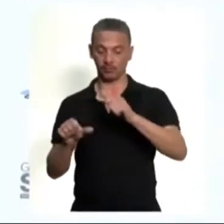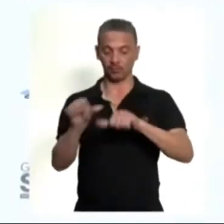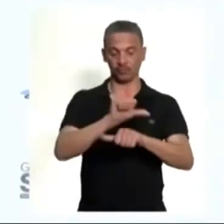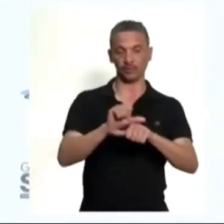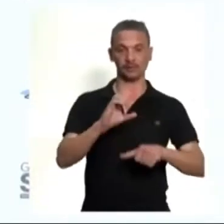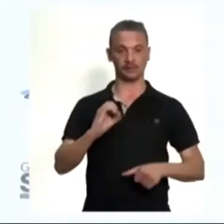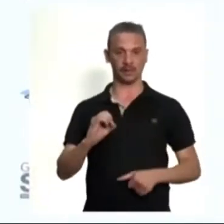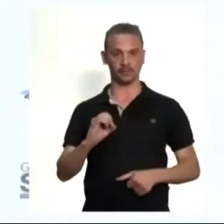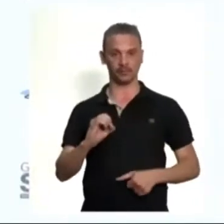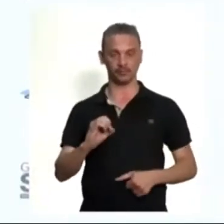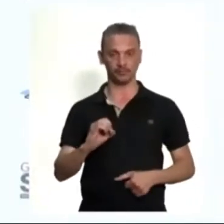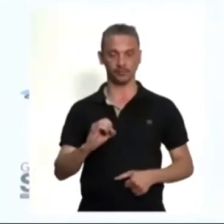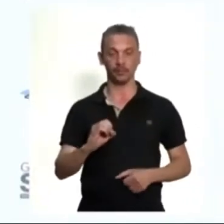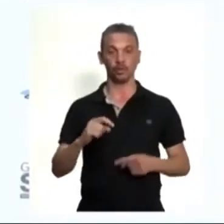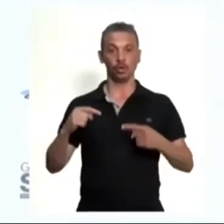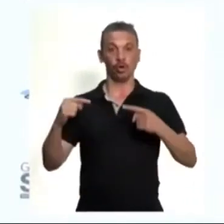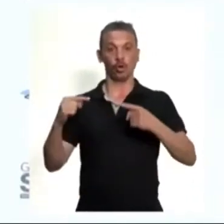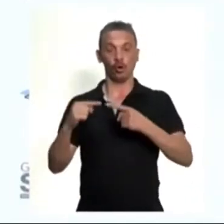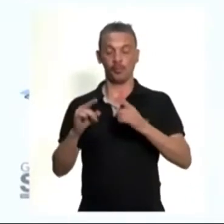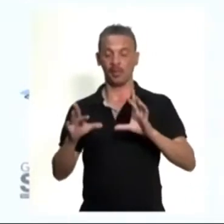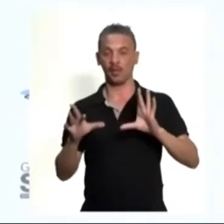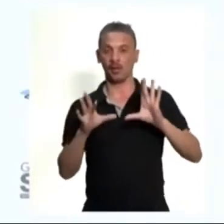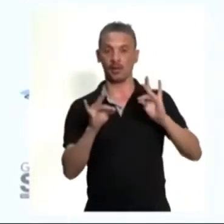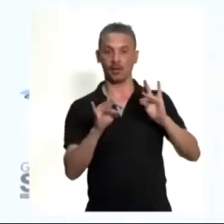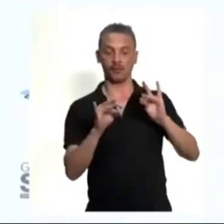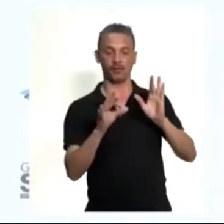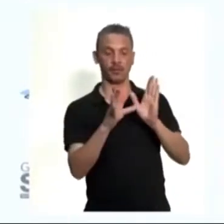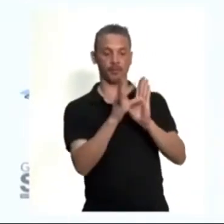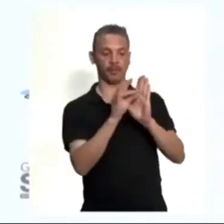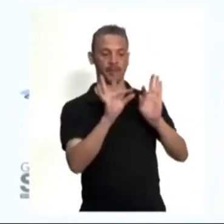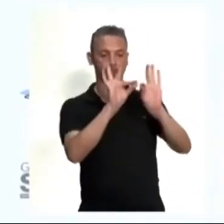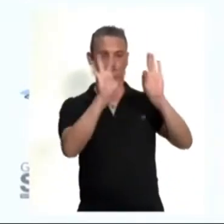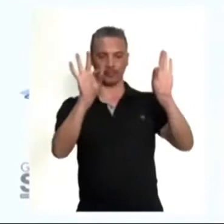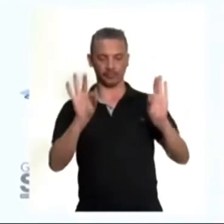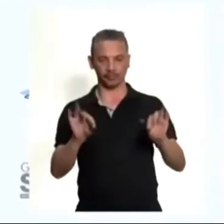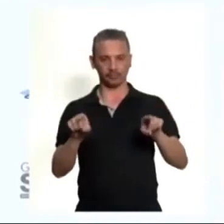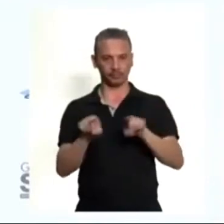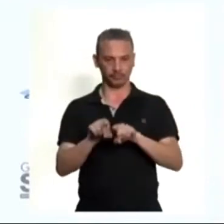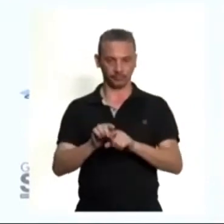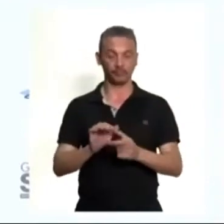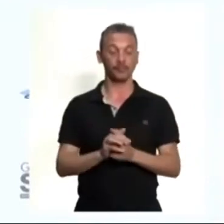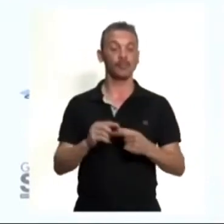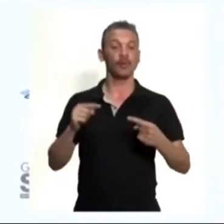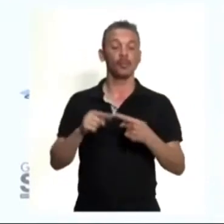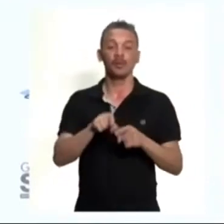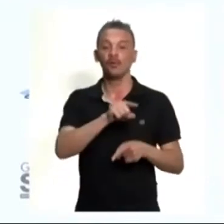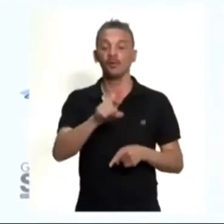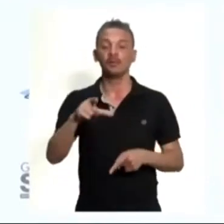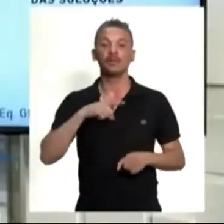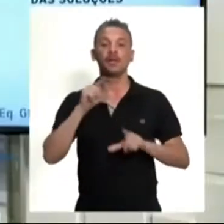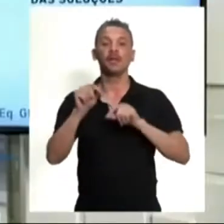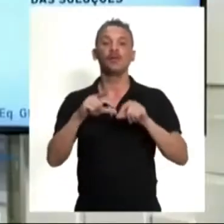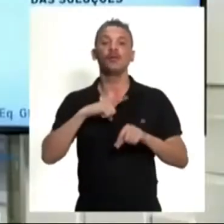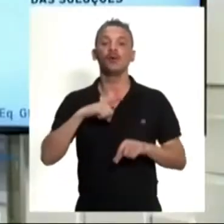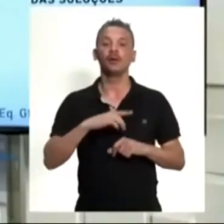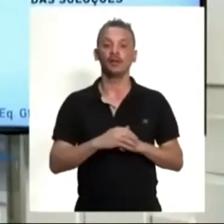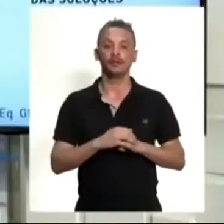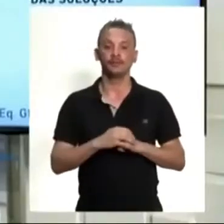ele está saindo da solução e grudando na superfície do eletrodo. Não é verdade? Isso faz com que você tenha o quê?